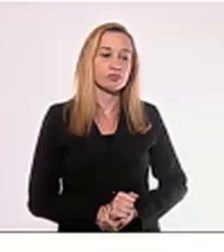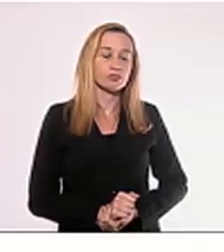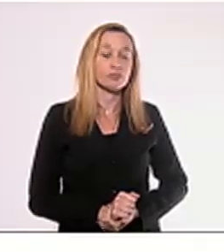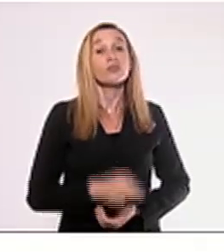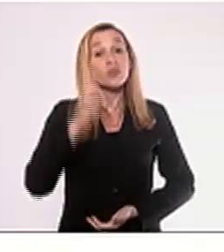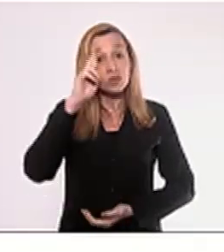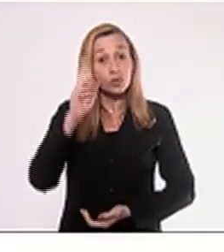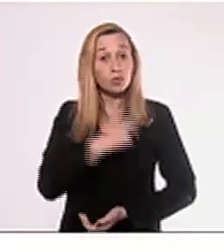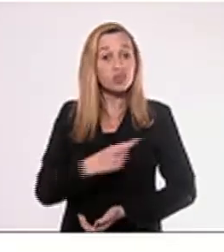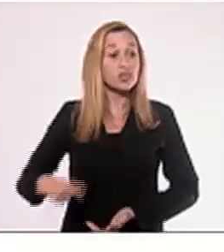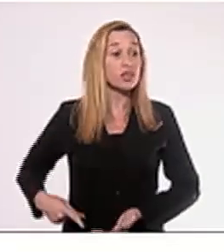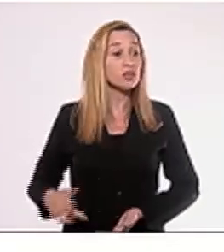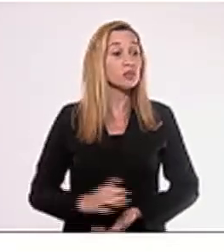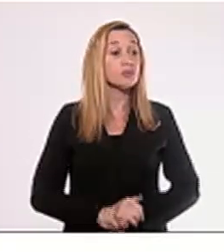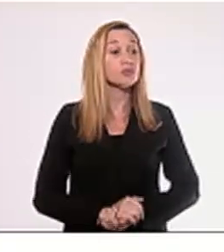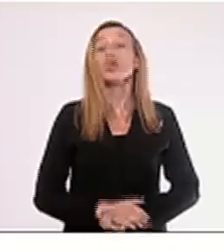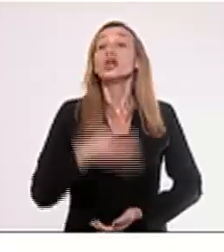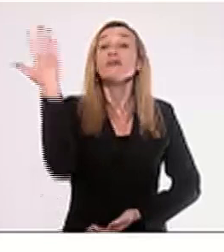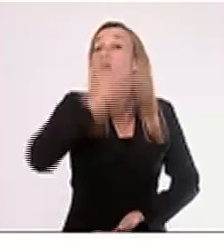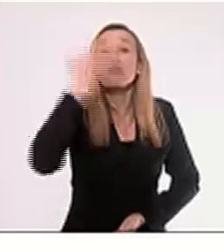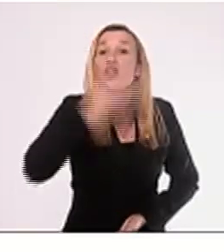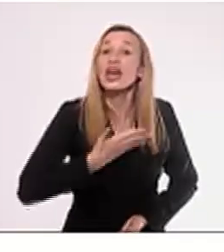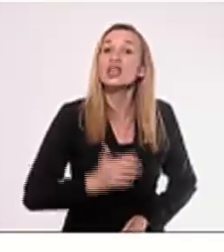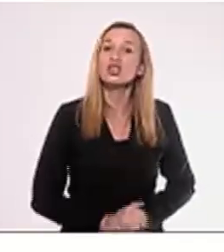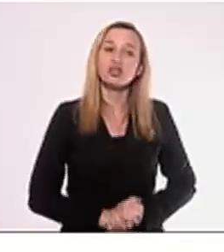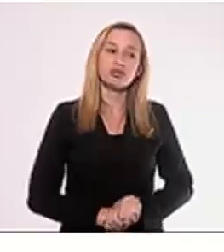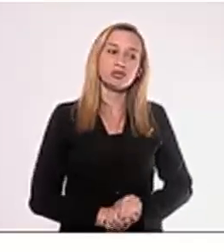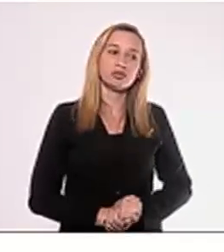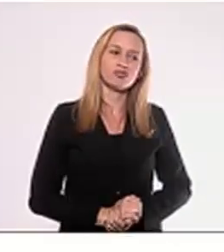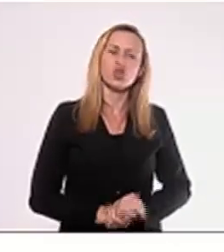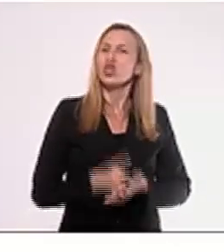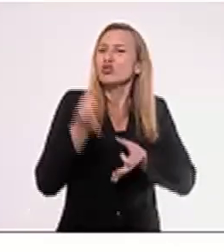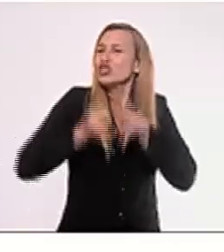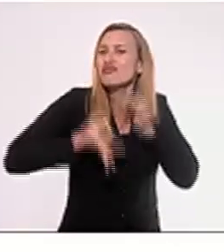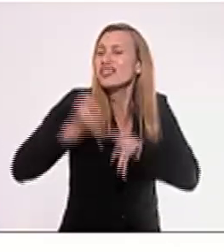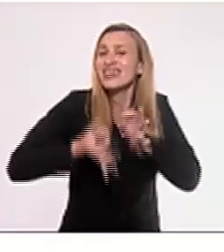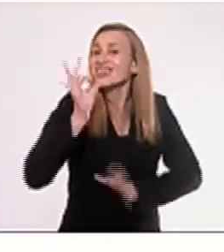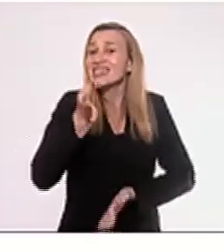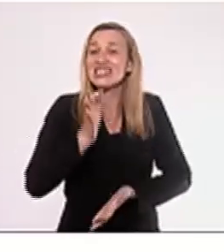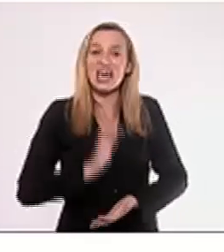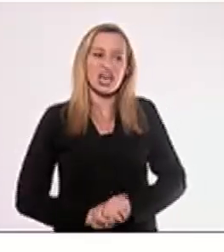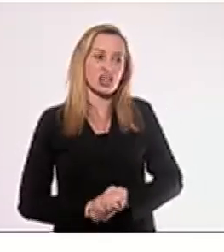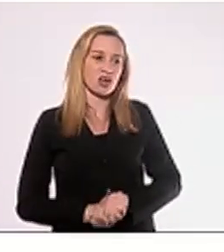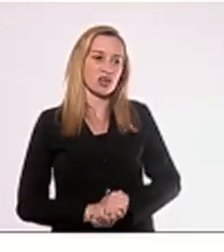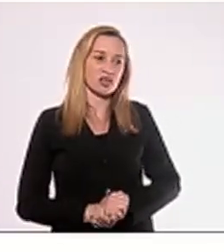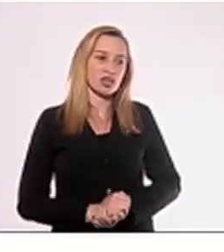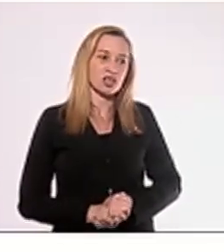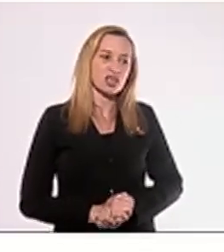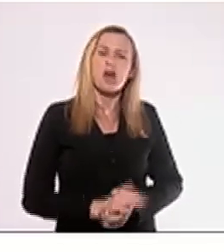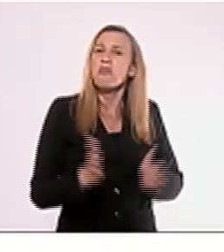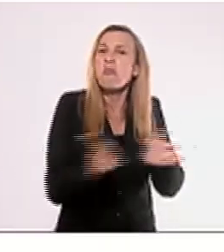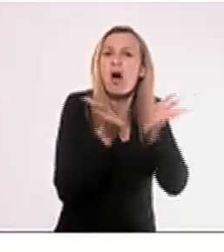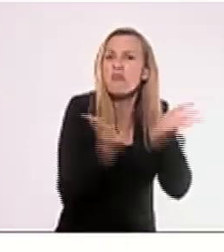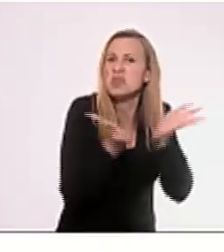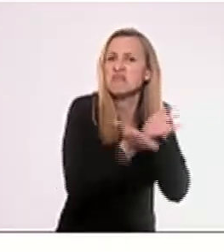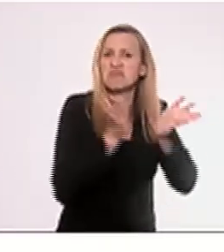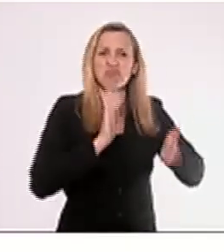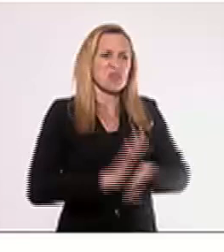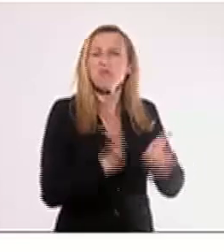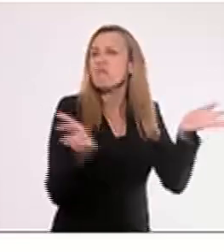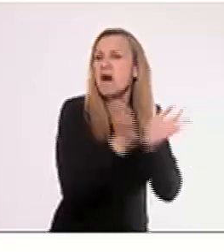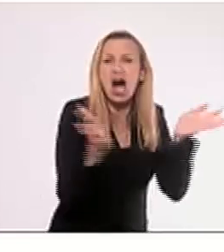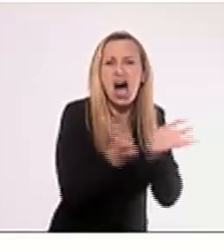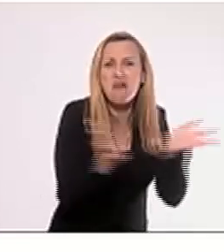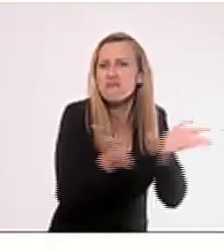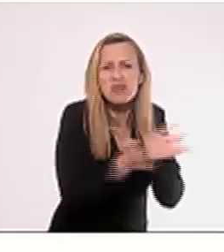Senhor presidente, não vejo na justificativa, uma justificativa pobre. 18 horas, presidente.